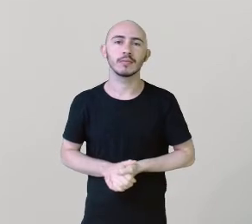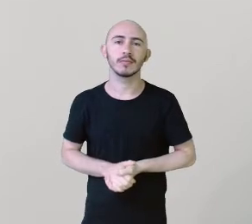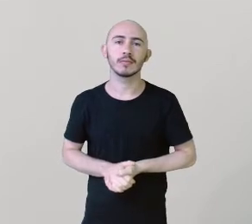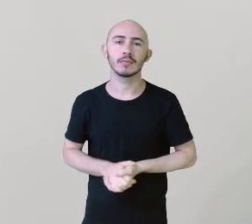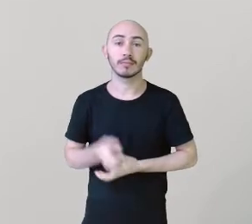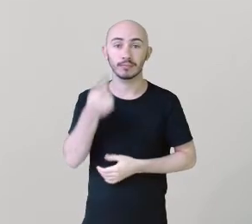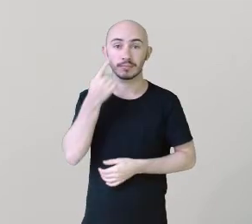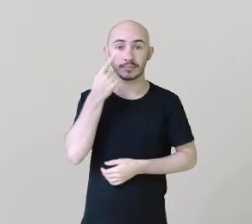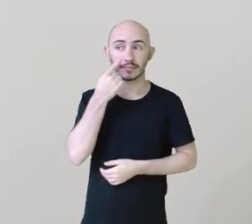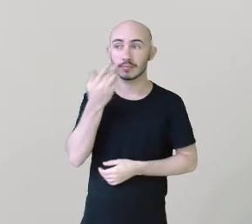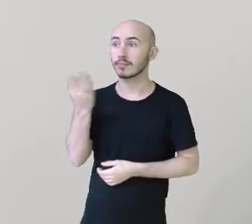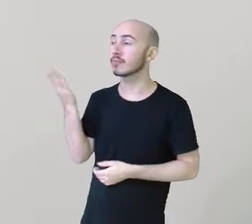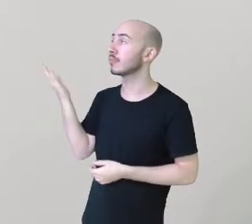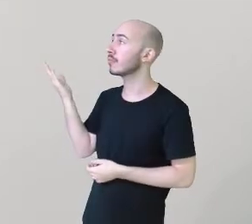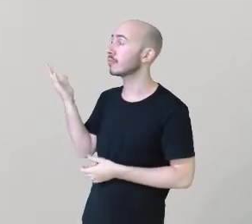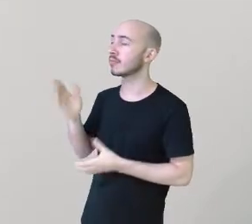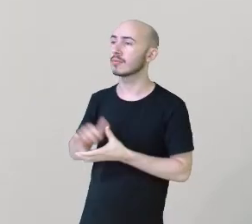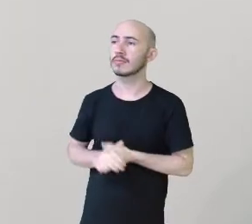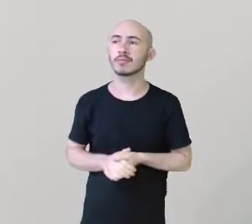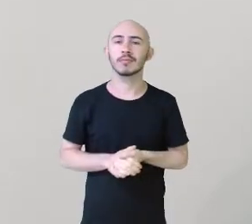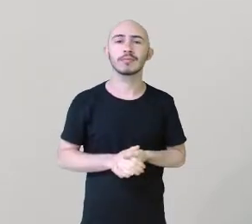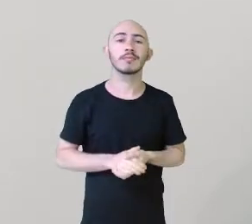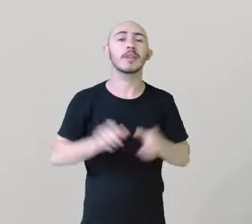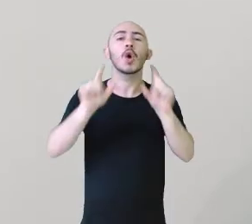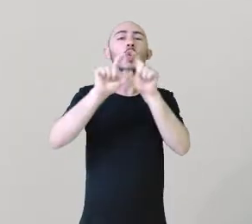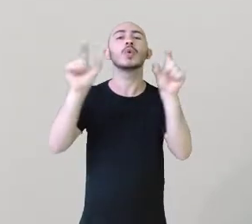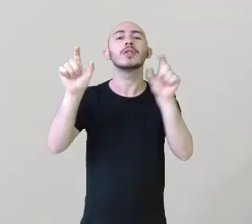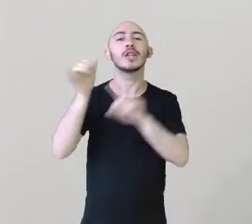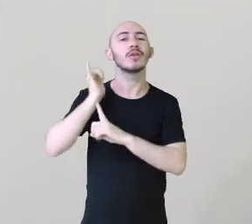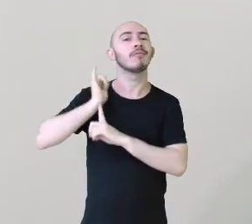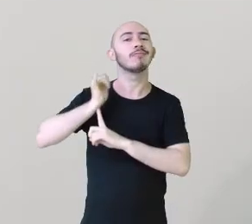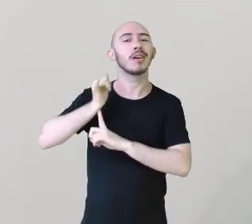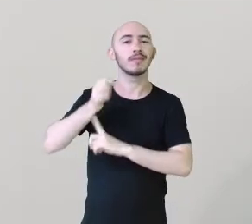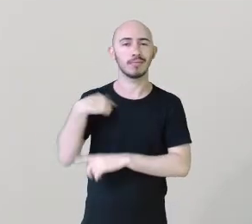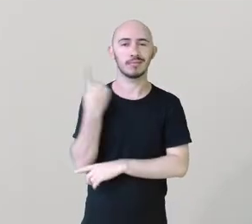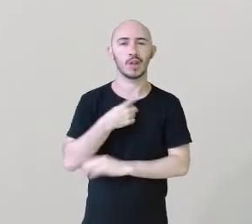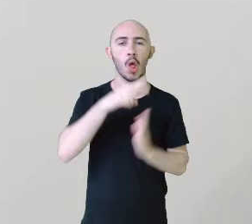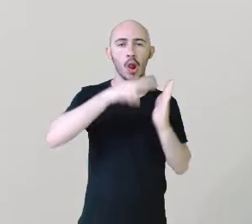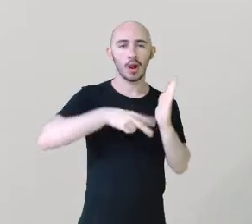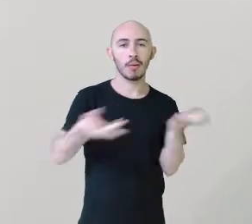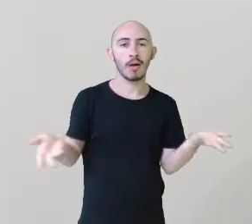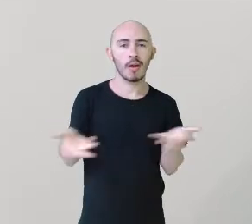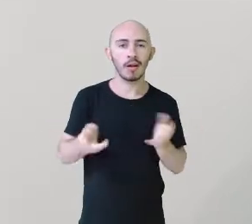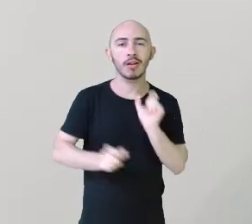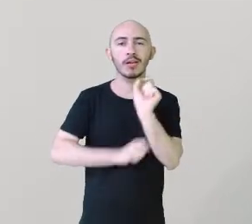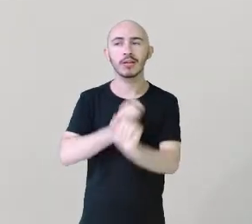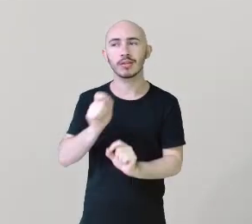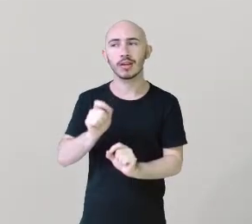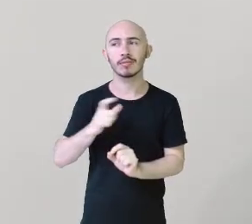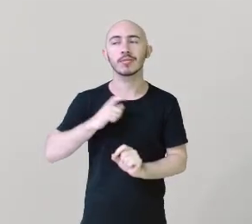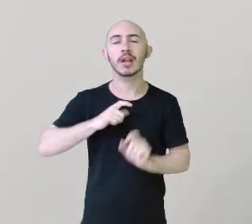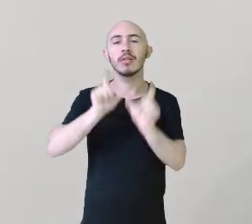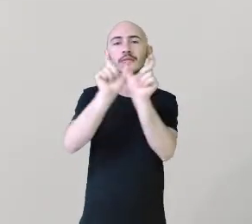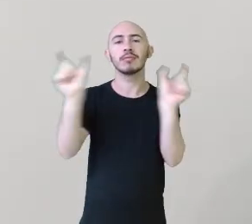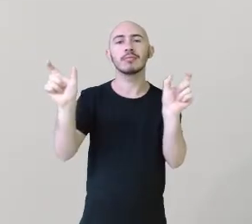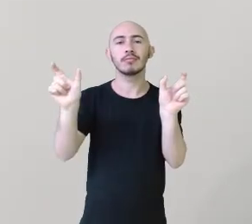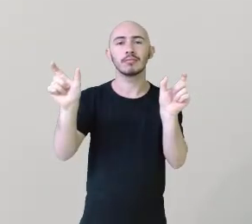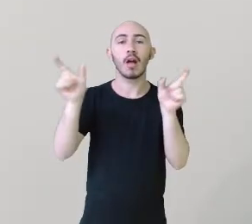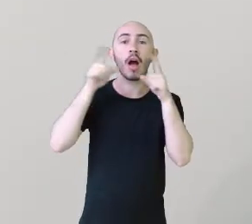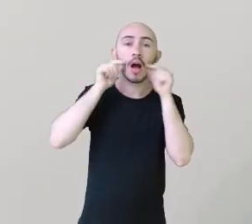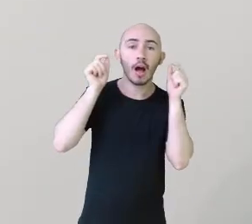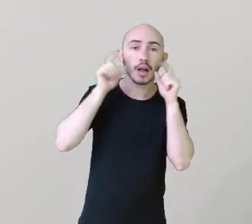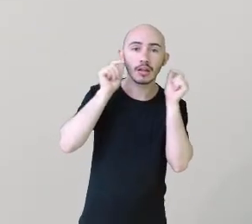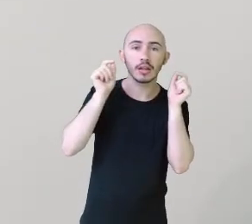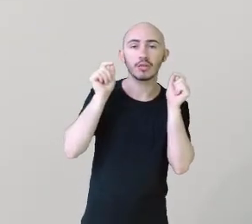Então, veja bem, se eu pegar lá o título da nossa fábula, da fábula que eu acabei de ler para vocês, e está escrito lá, o ratinho,